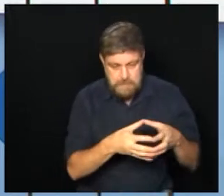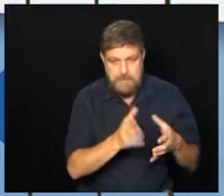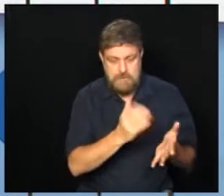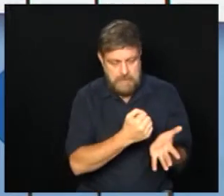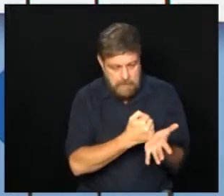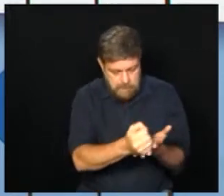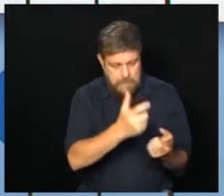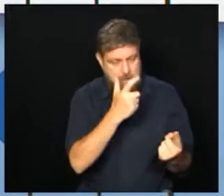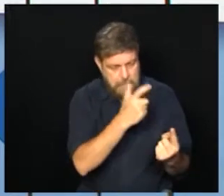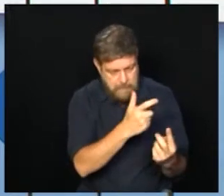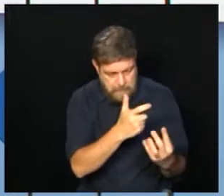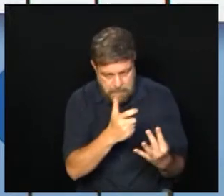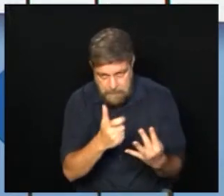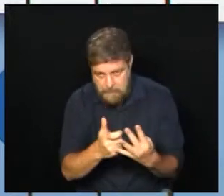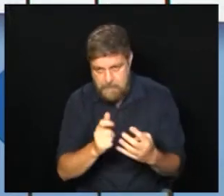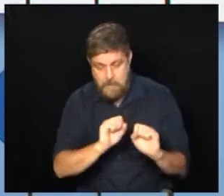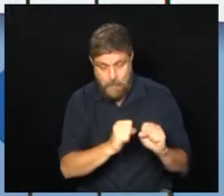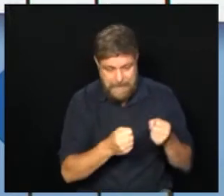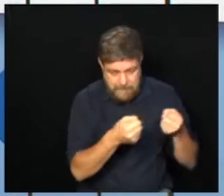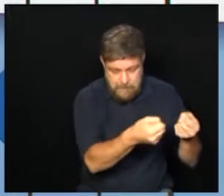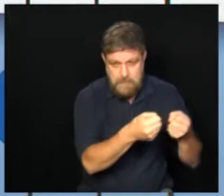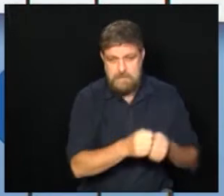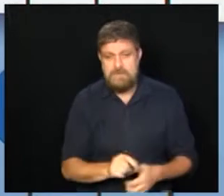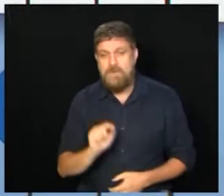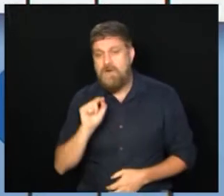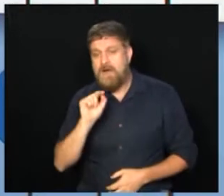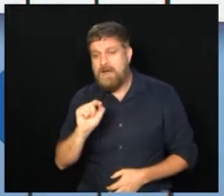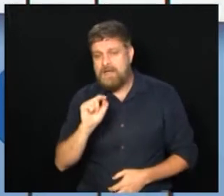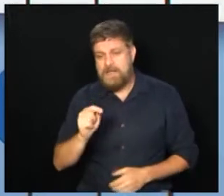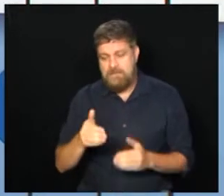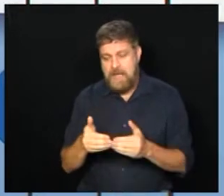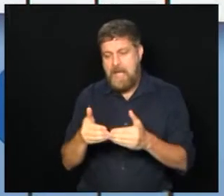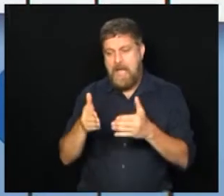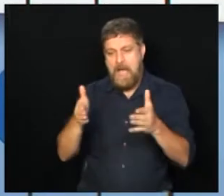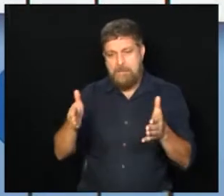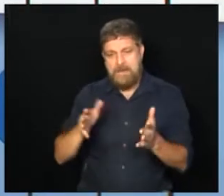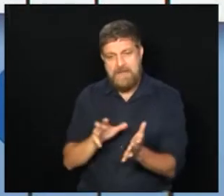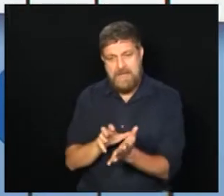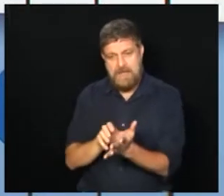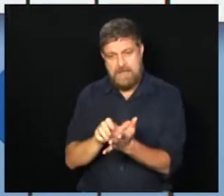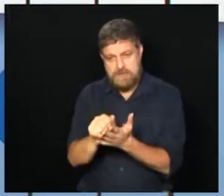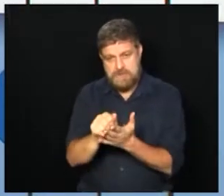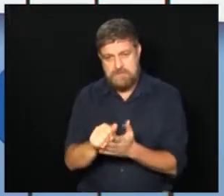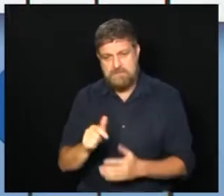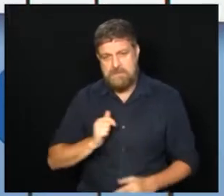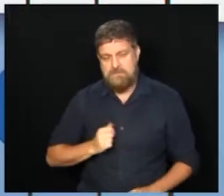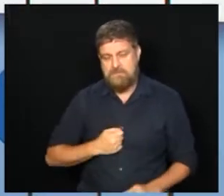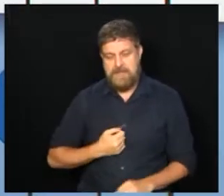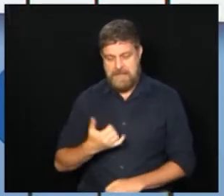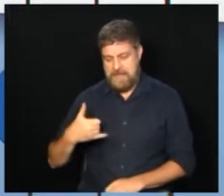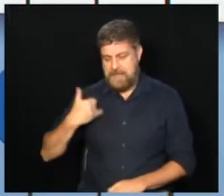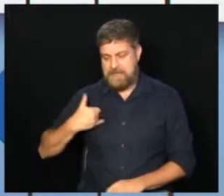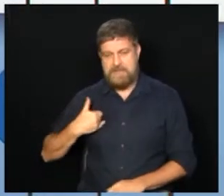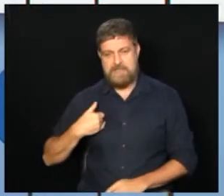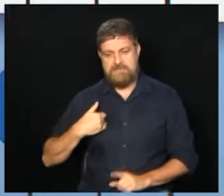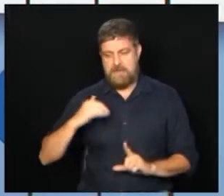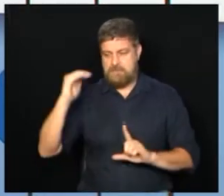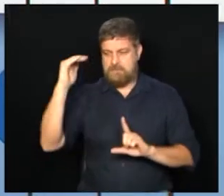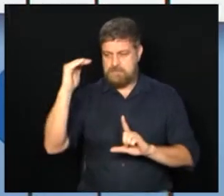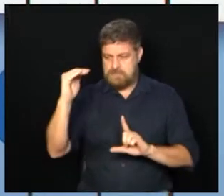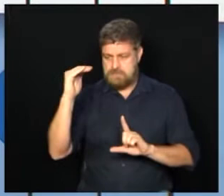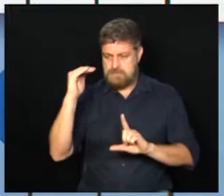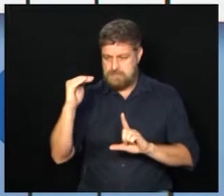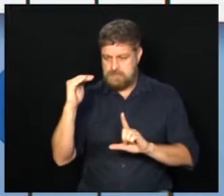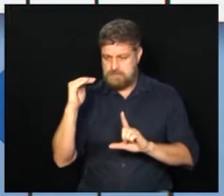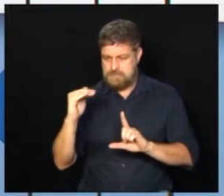tiverem recebido essa dose de reforço, será então aberto o agendamento em ordem decrescente, conforme o que